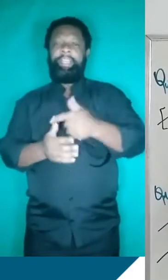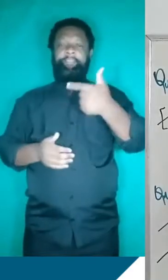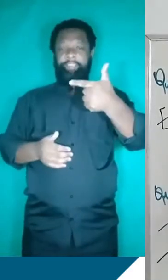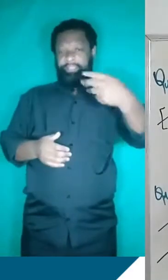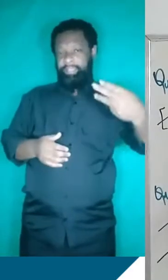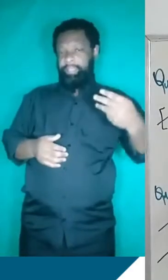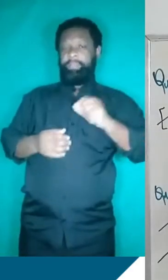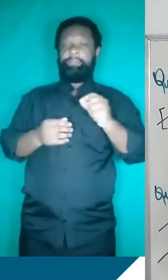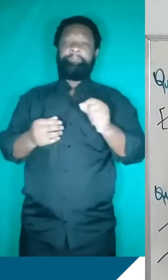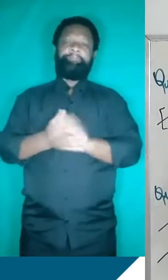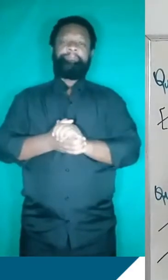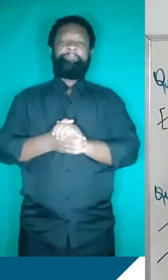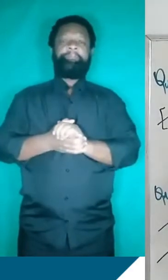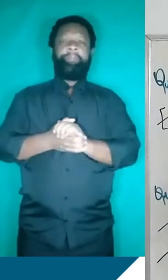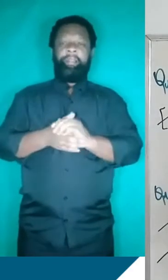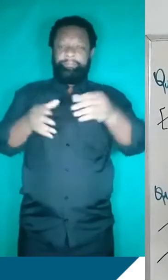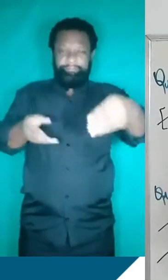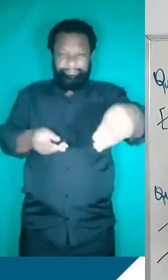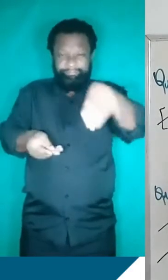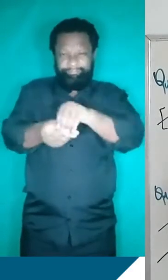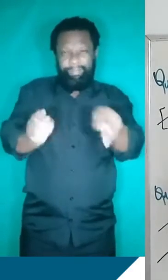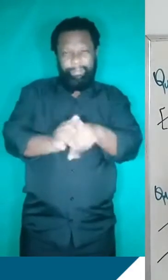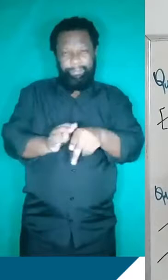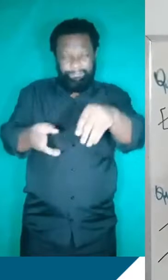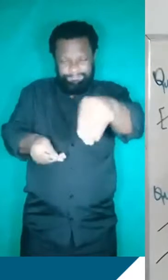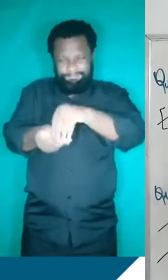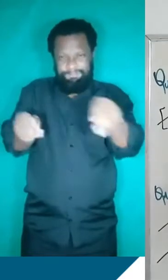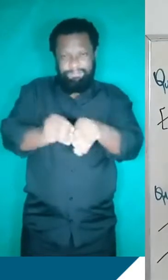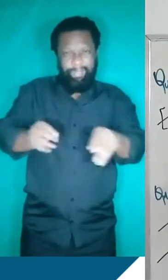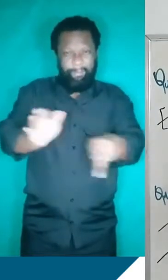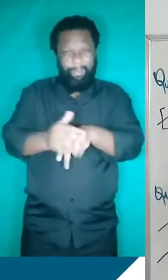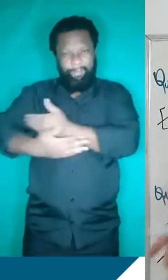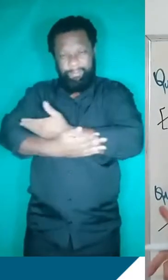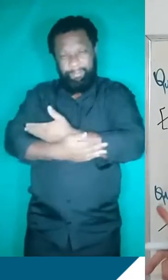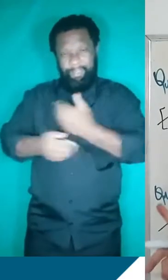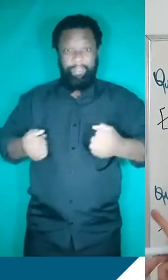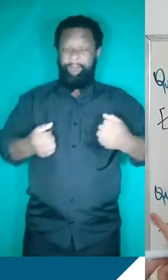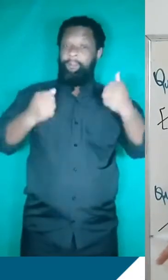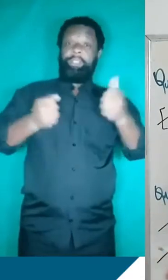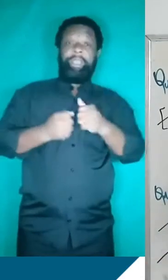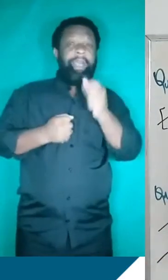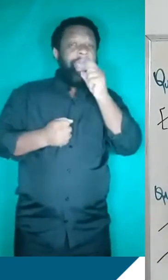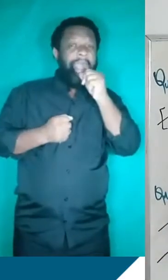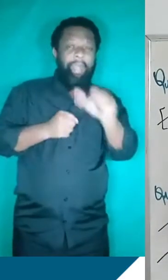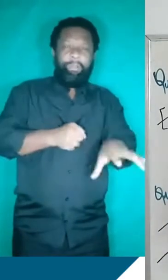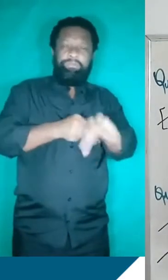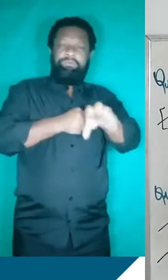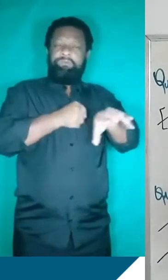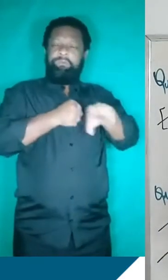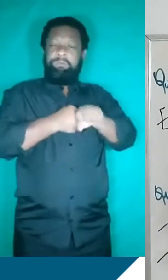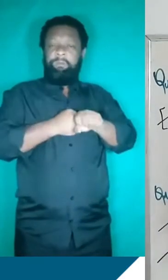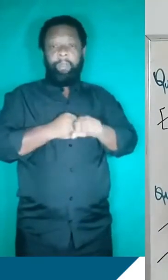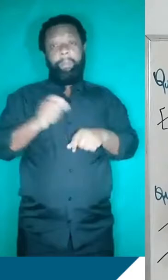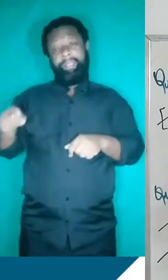o seguinte: as fraldas descartáveis que contêm o polímero poliacrilato de sódio número 1 são mais eficientes na retenção de água que as